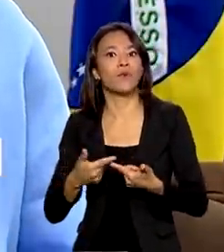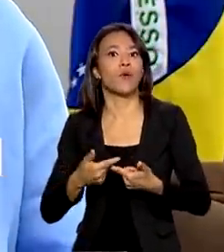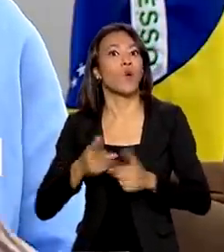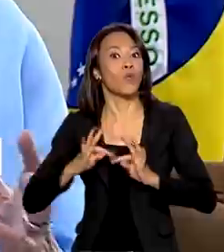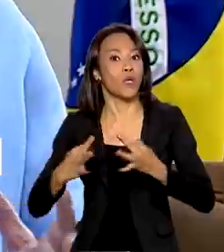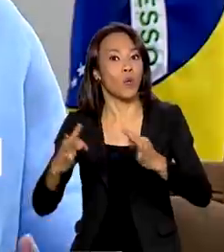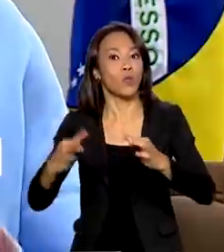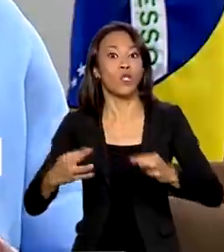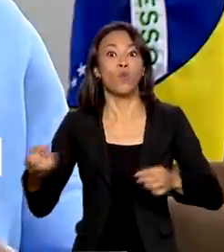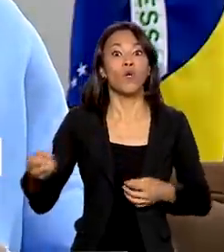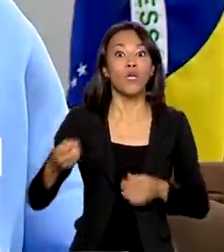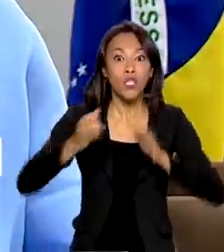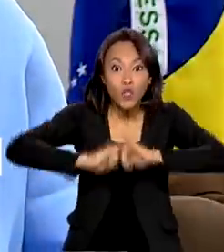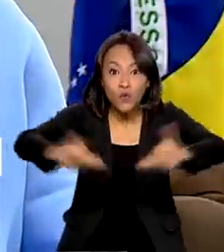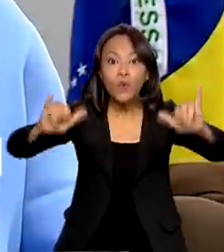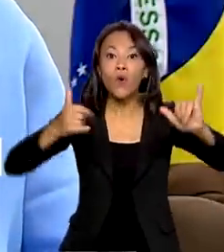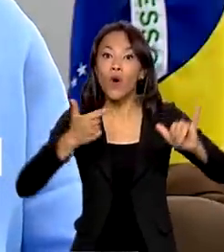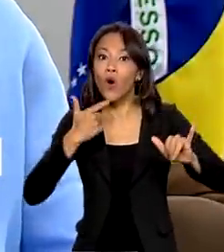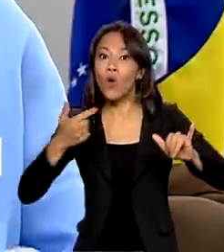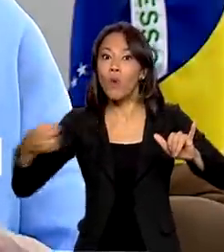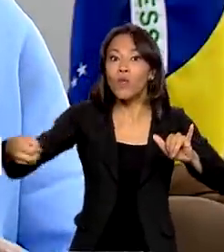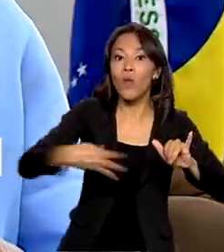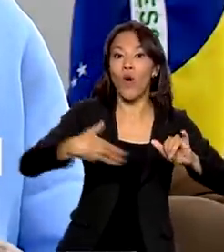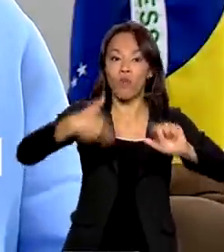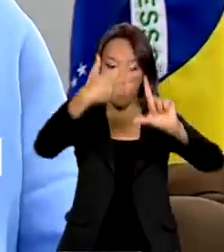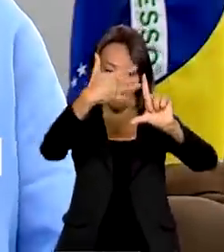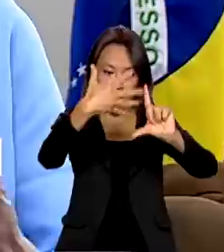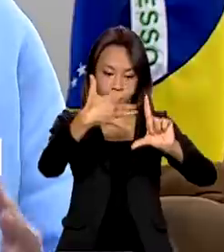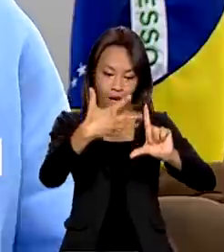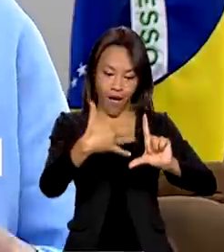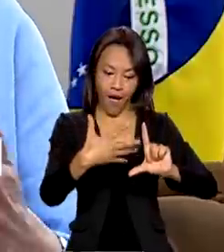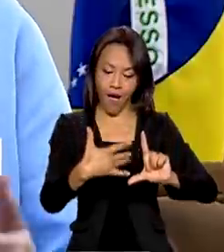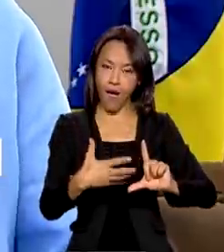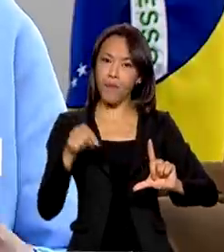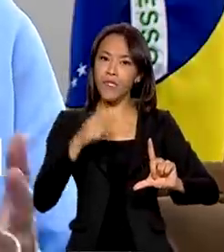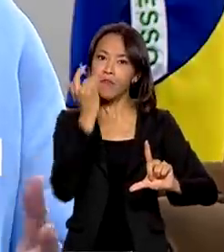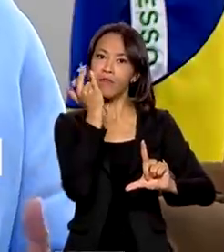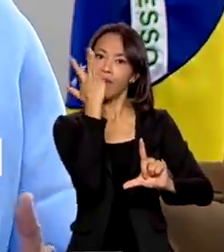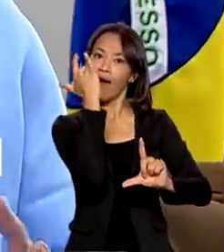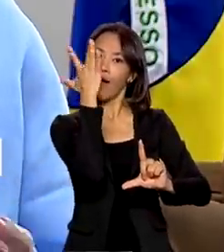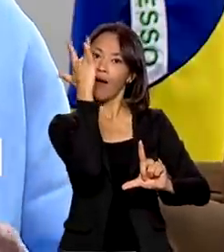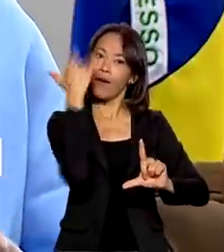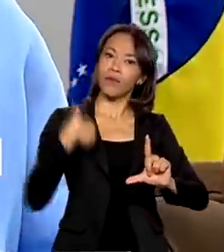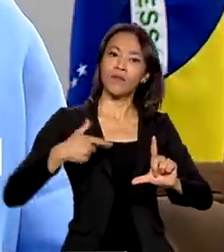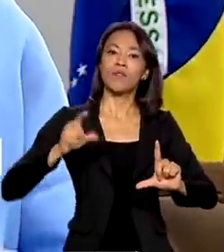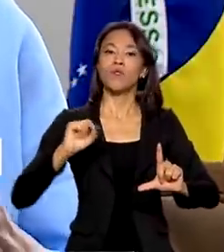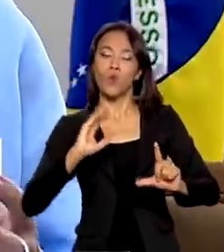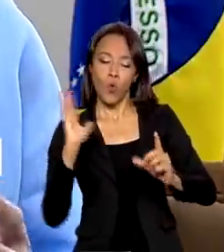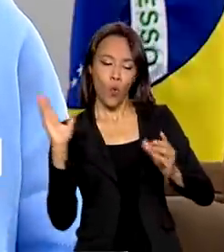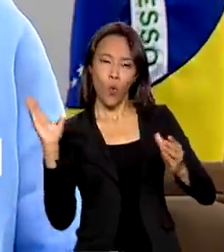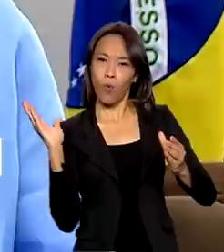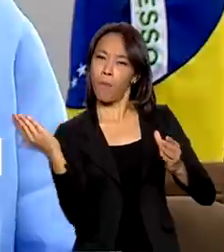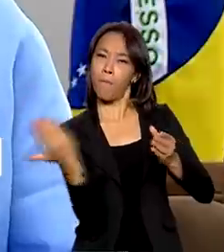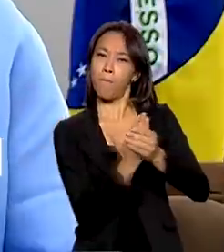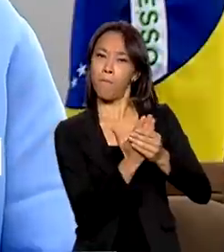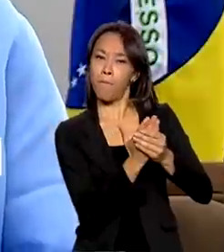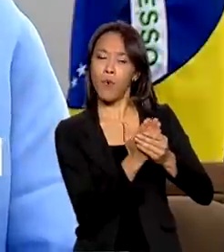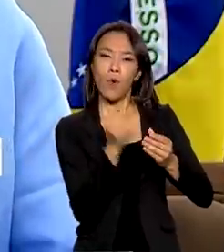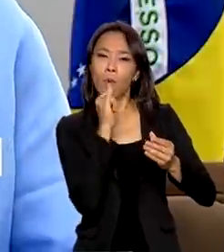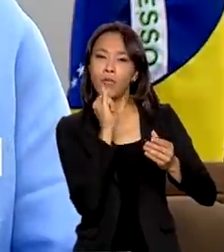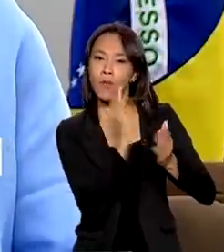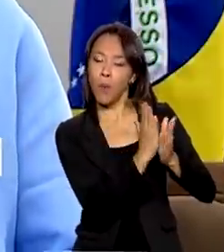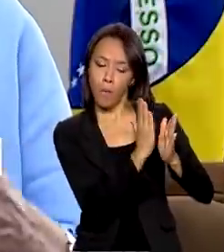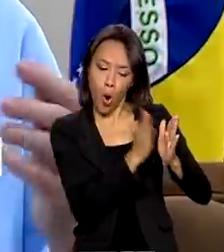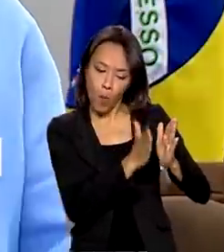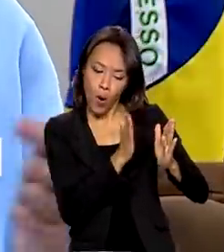plataforma que facilita e muito a fazer aí a tramitação de todo esse processo de um através de